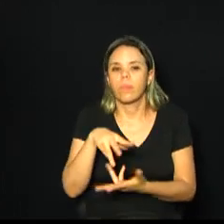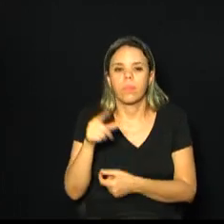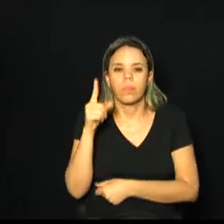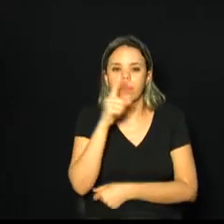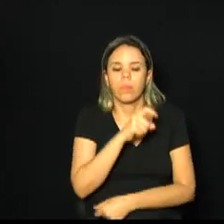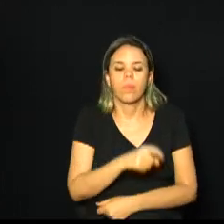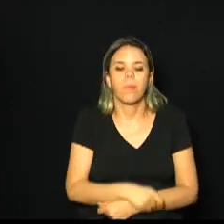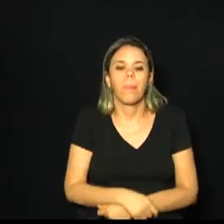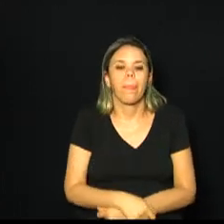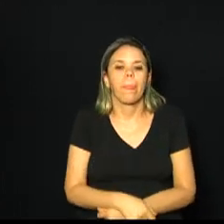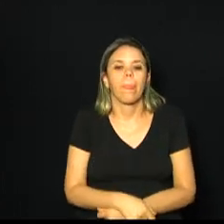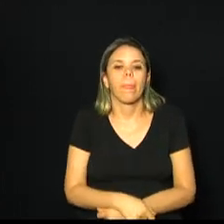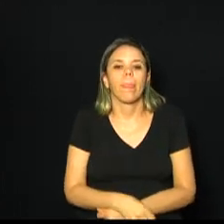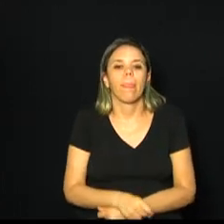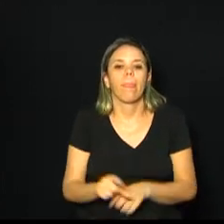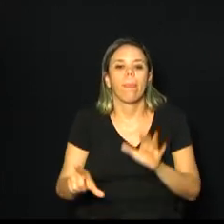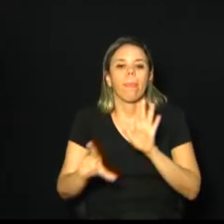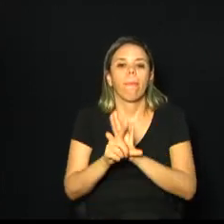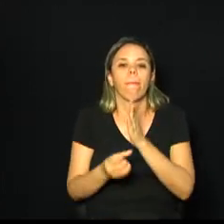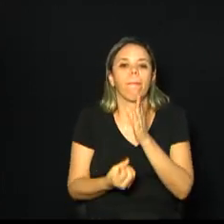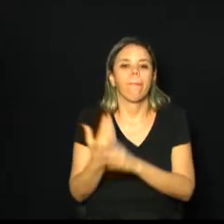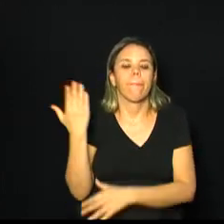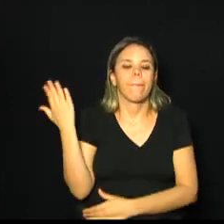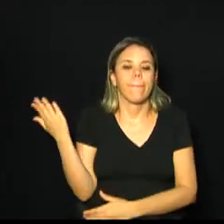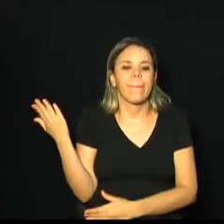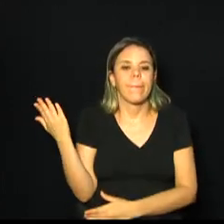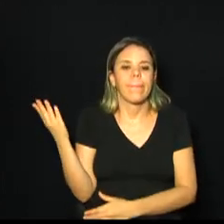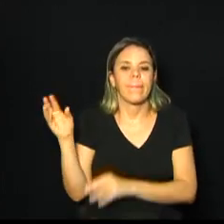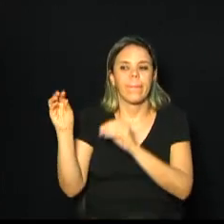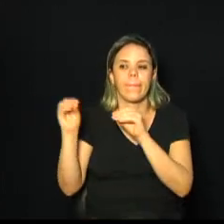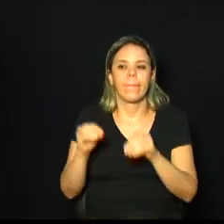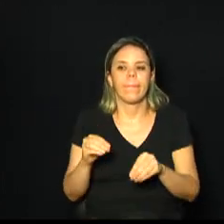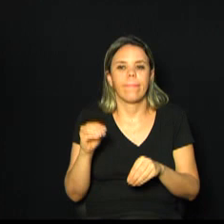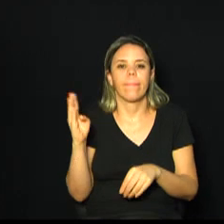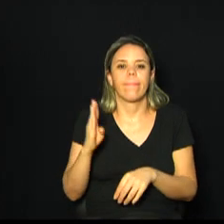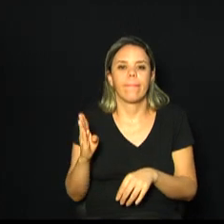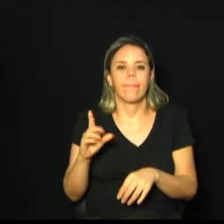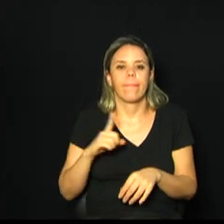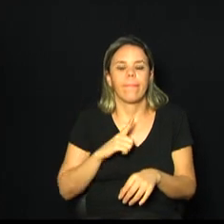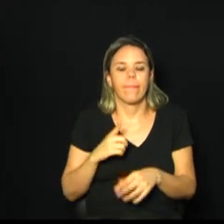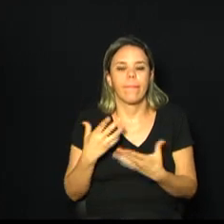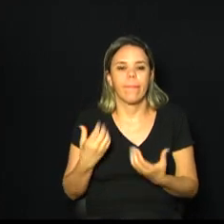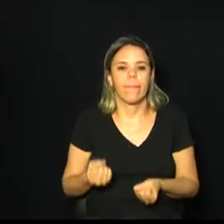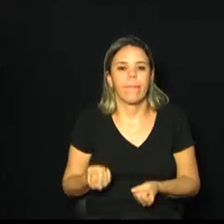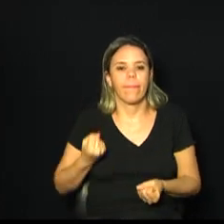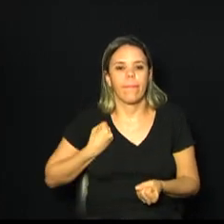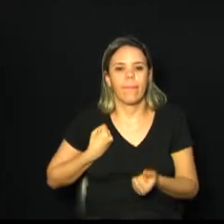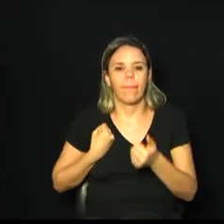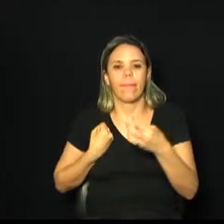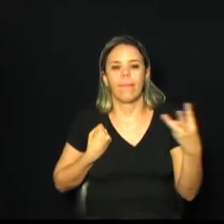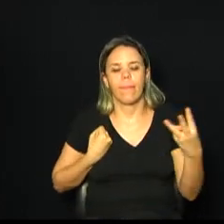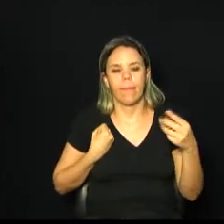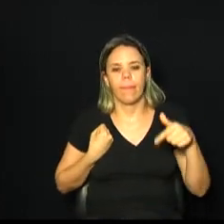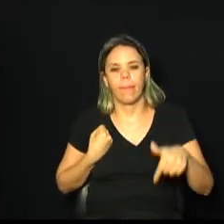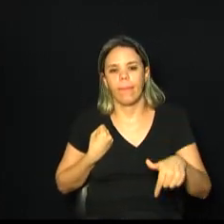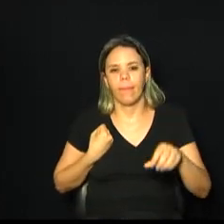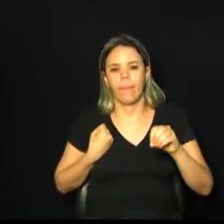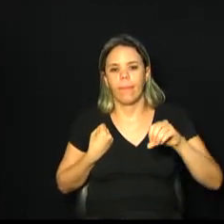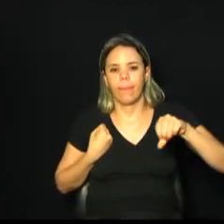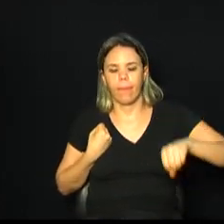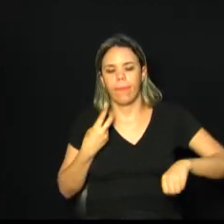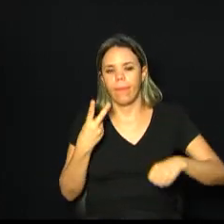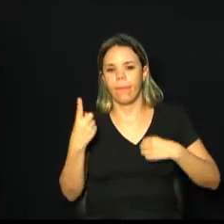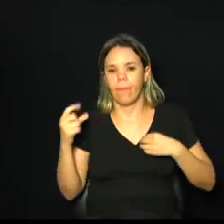isso. Então, essa lei foi criada, trazida para cá. Aqui no Brasil, ela recebeu o número 13.709 de 2018.